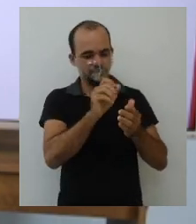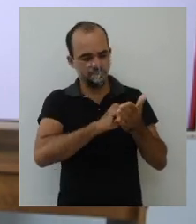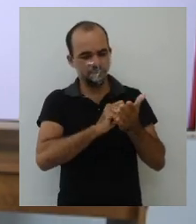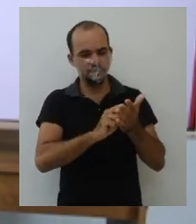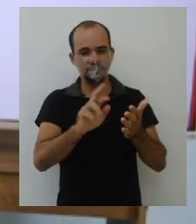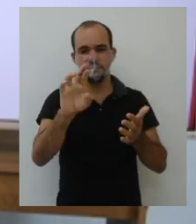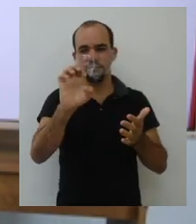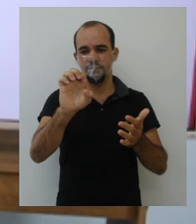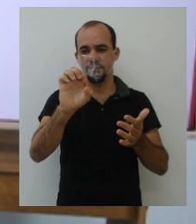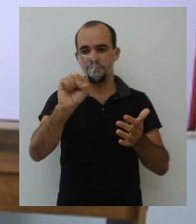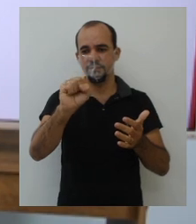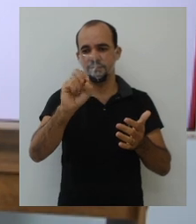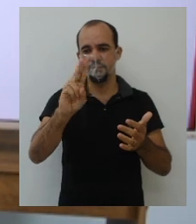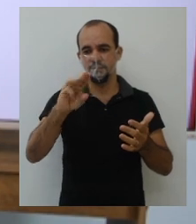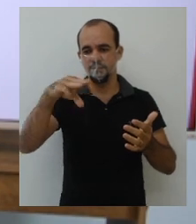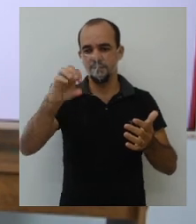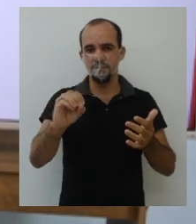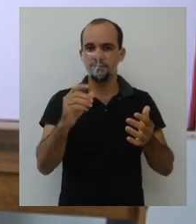vai conseguir